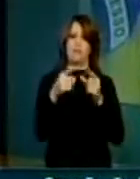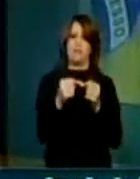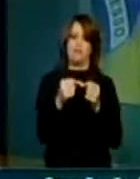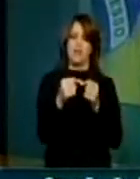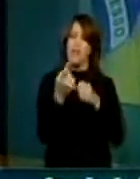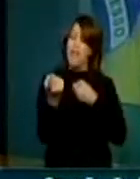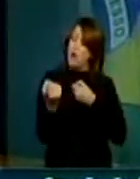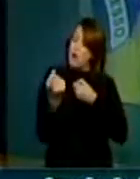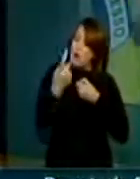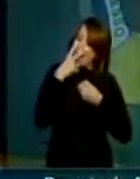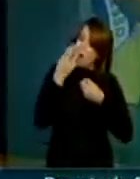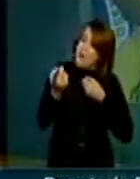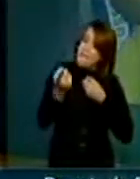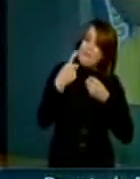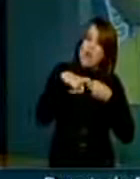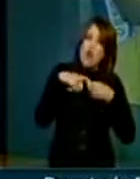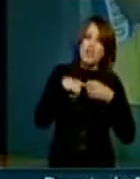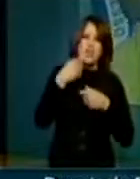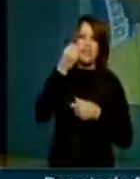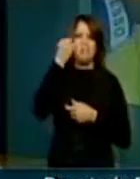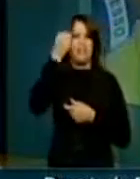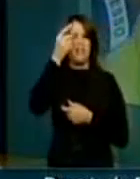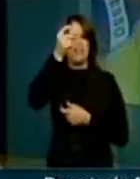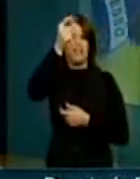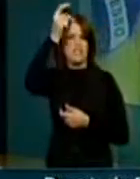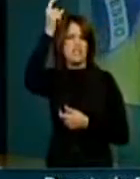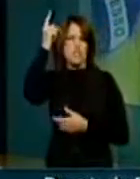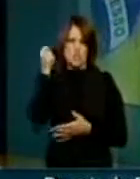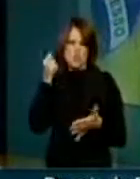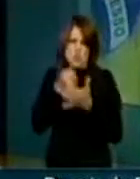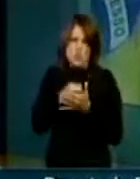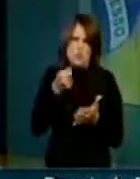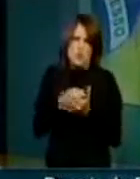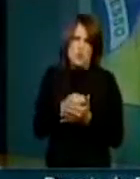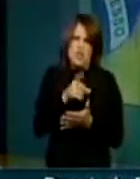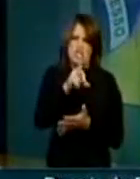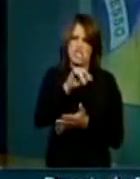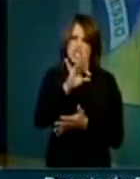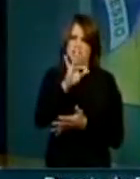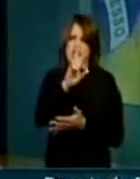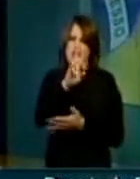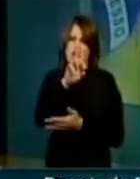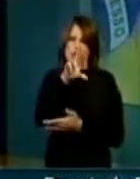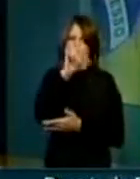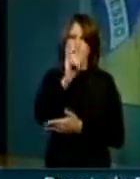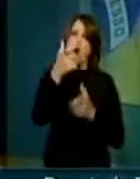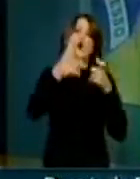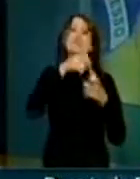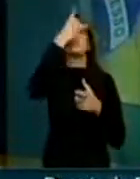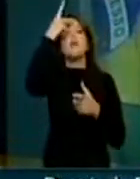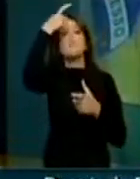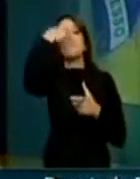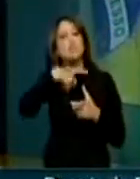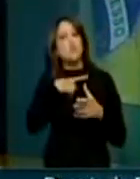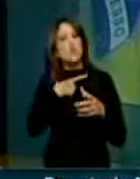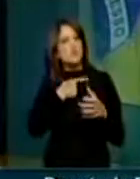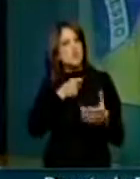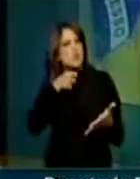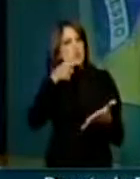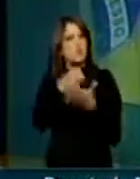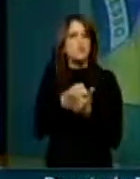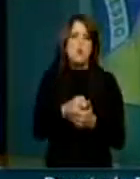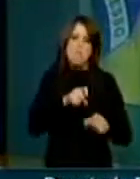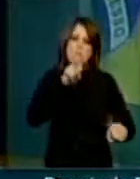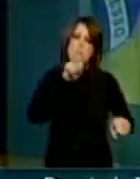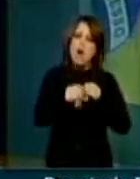um retorno das experiências de uma ditadura, onde o ser humano era coisificado